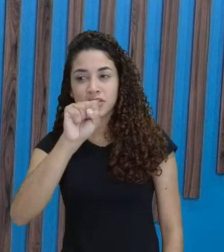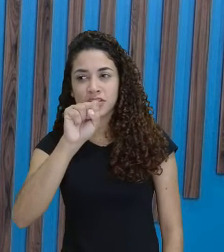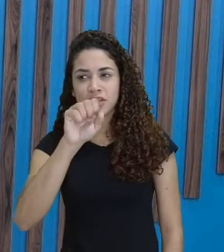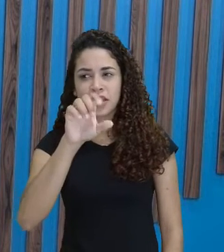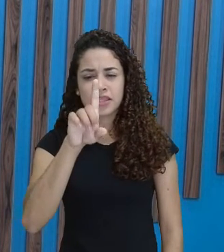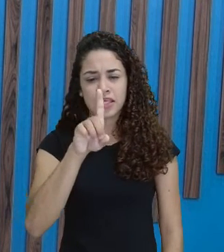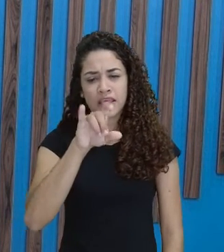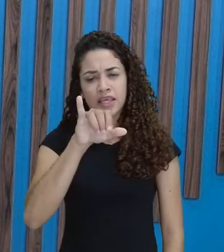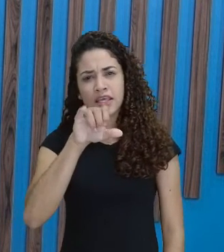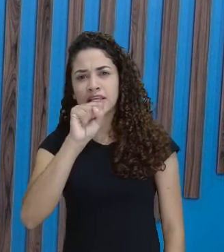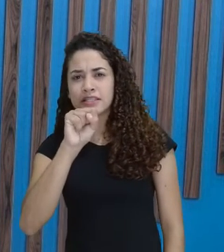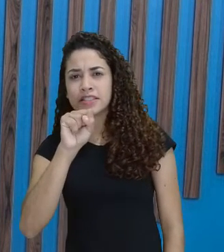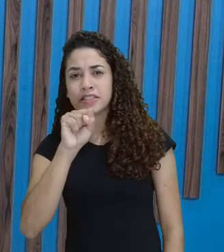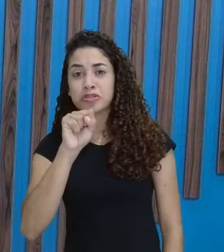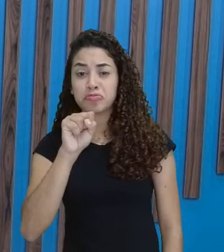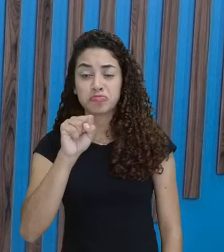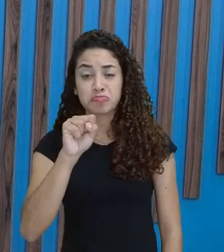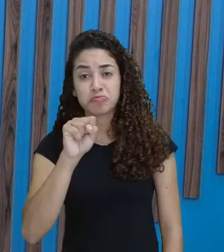Diz.